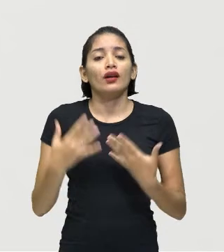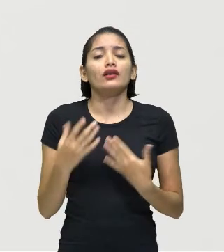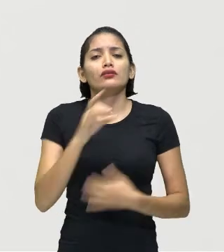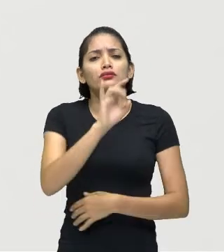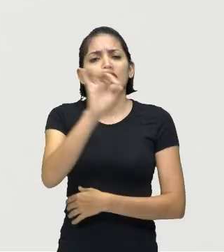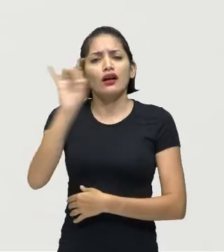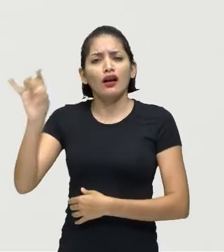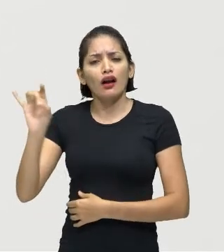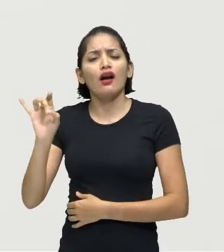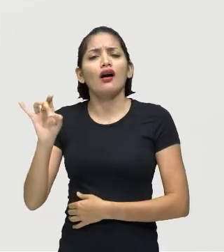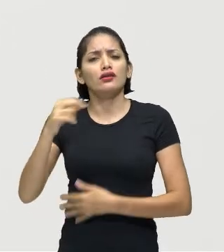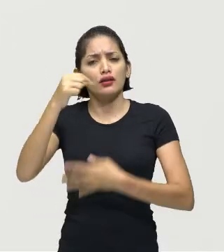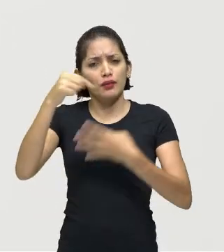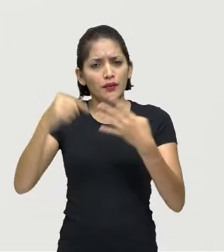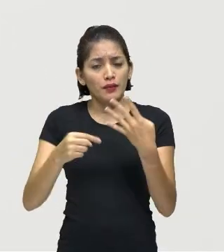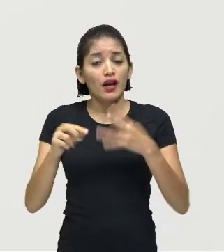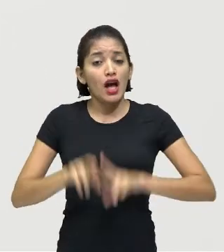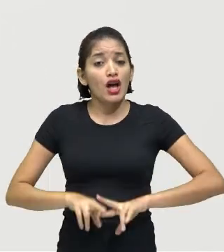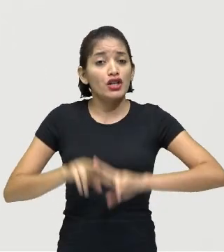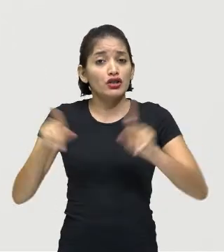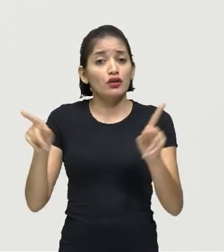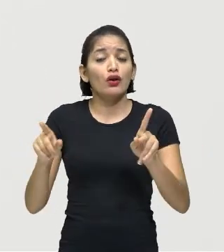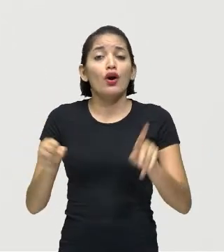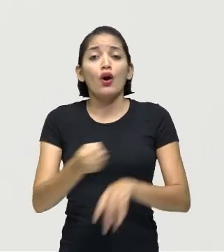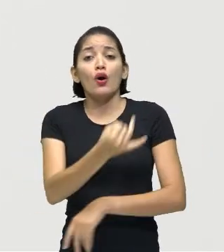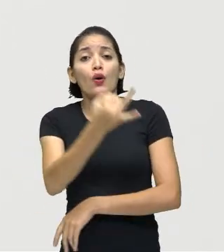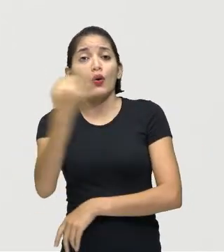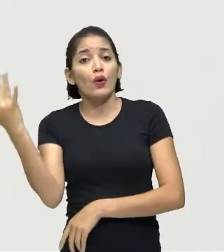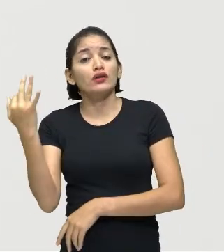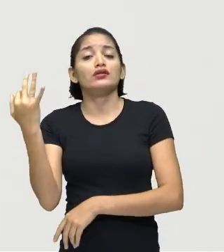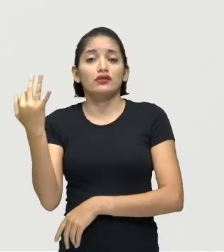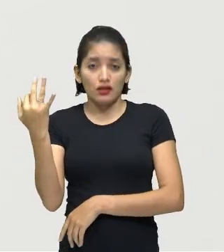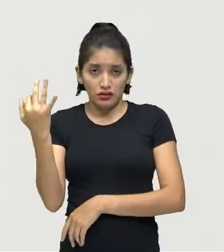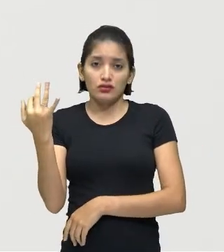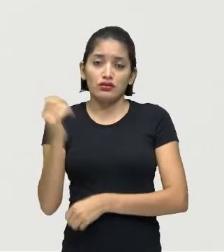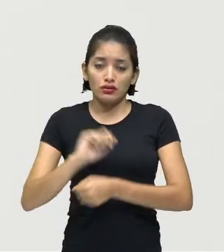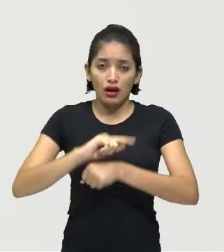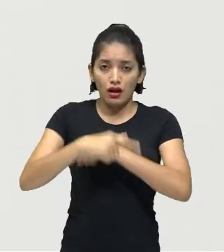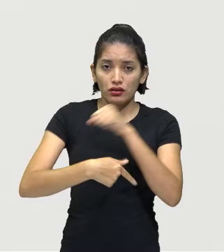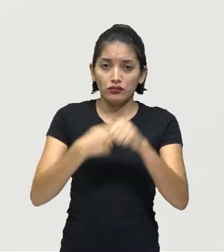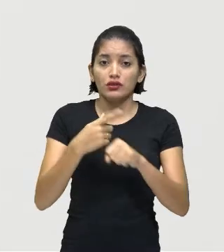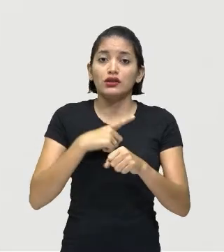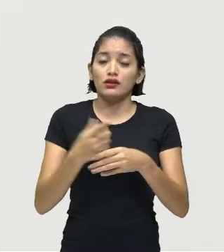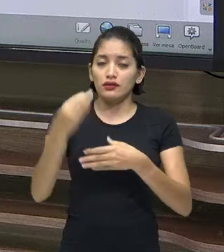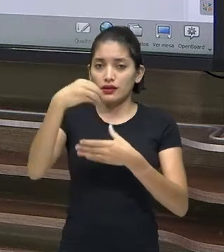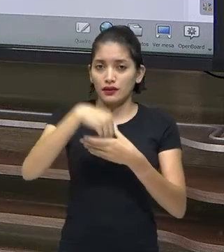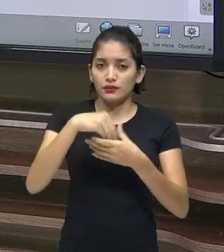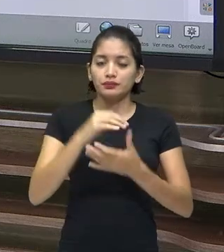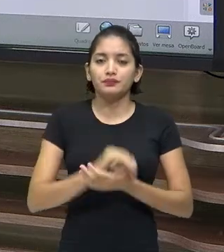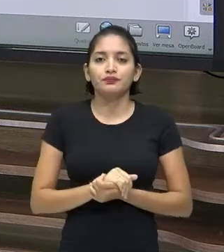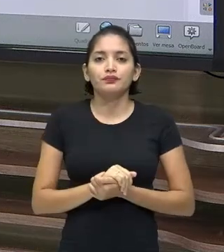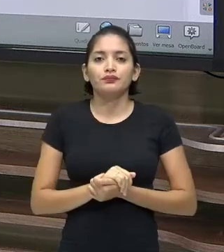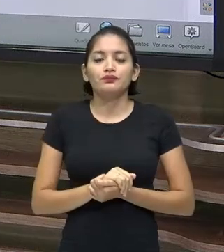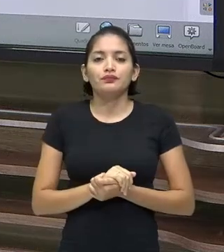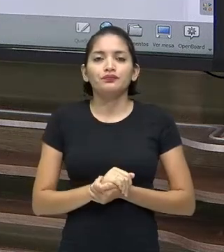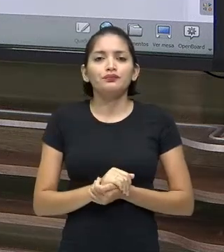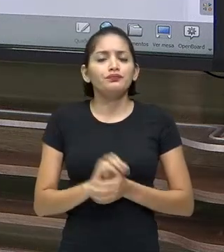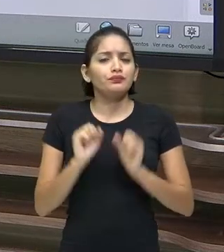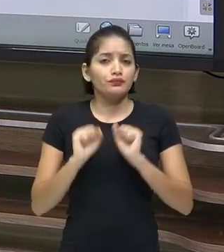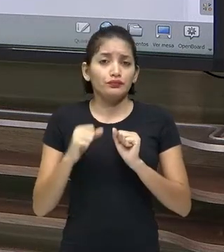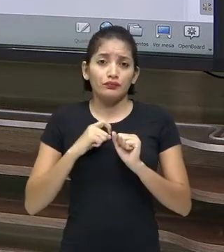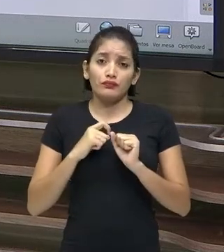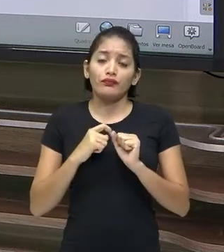elemento ele é diferenciado pela quantidade de prótons que seus átomos possuem. Então, a gente observou aí que ele pode ter essas